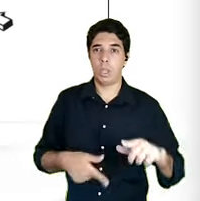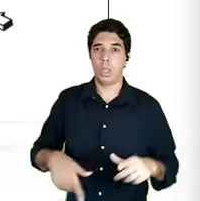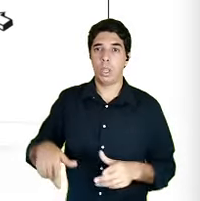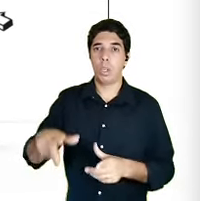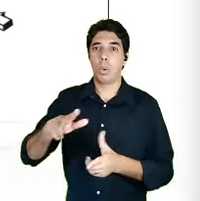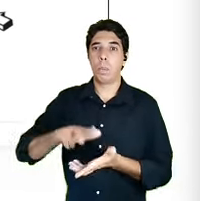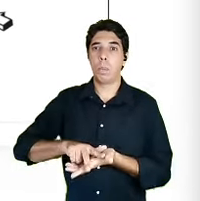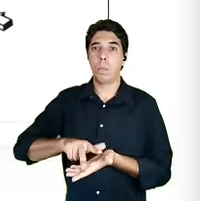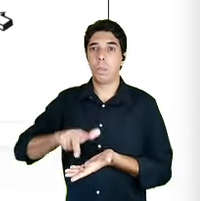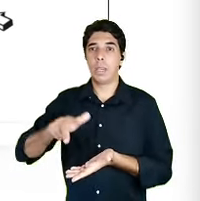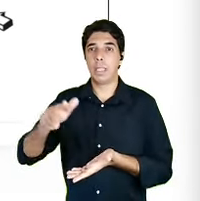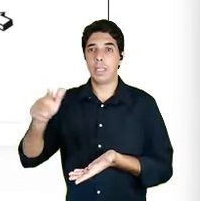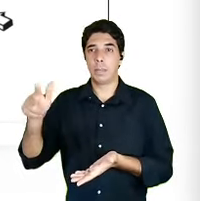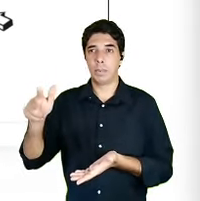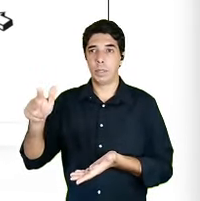base triangular.